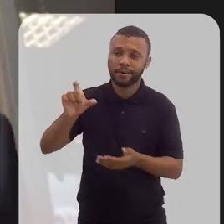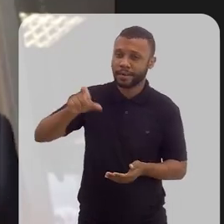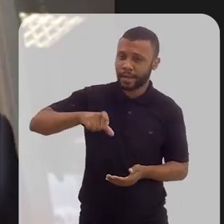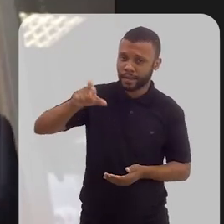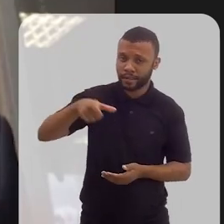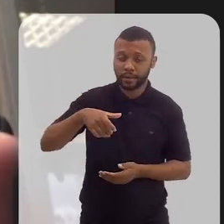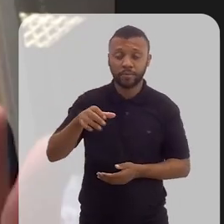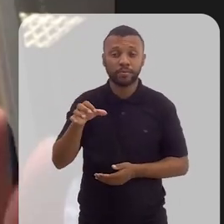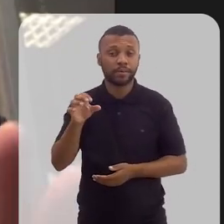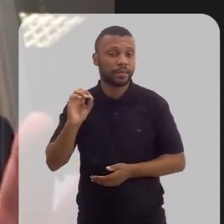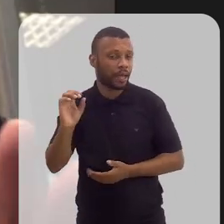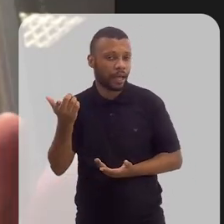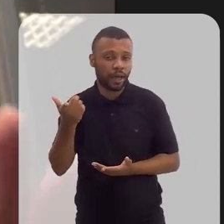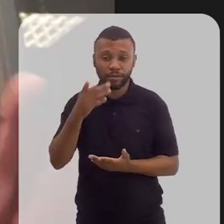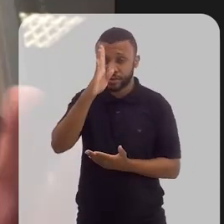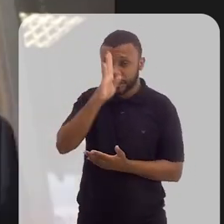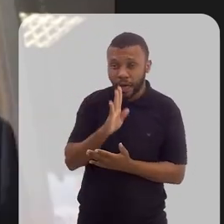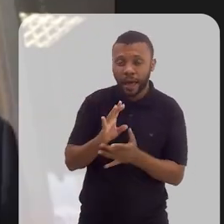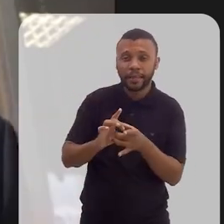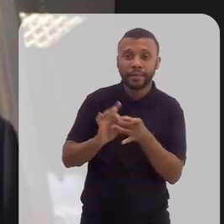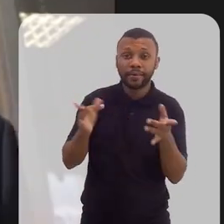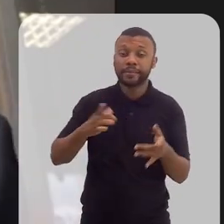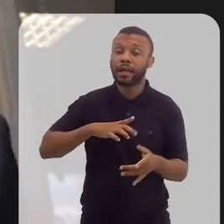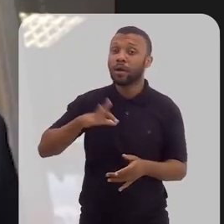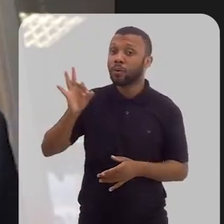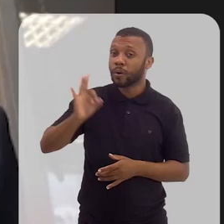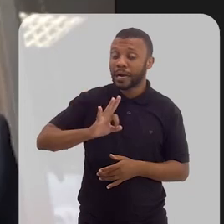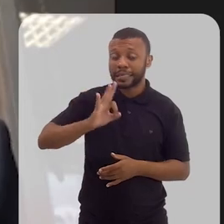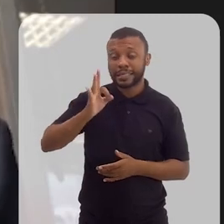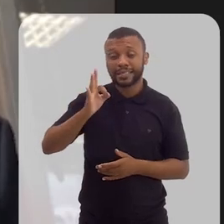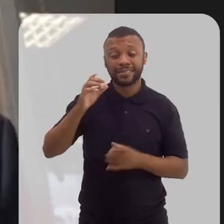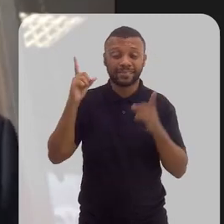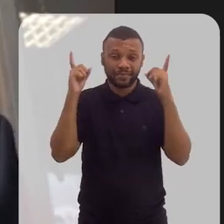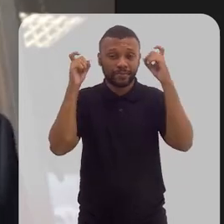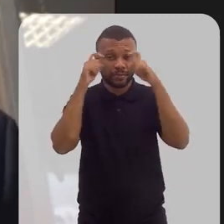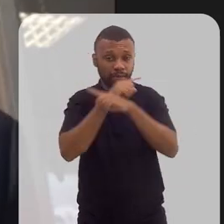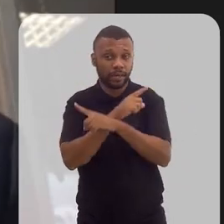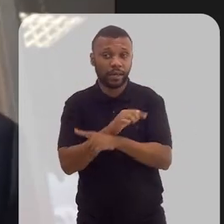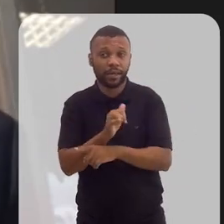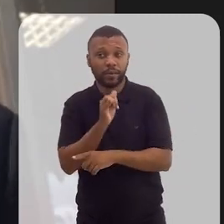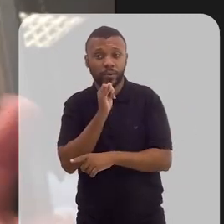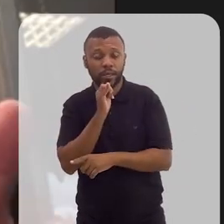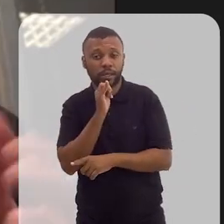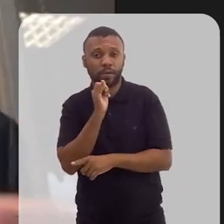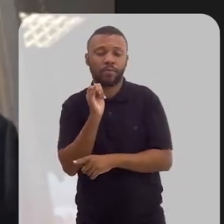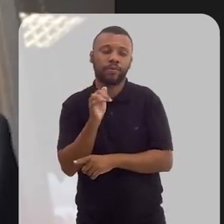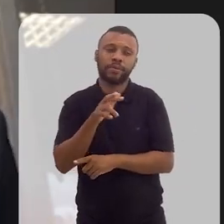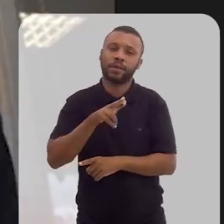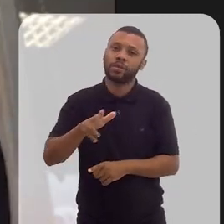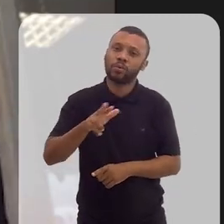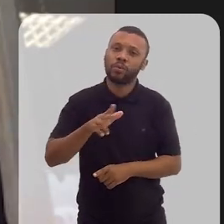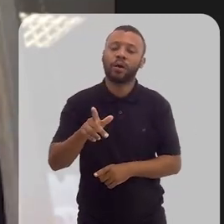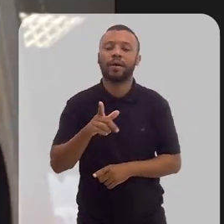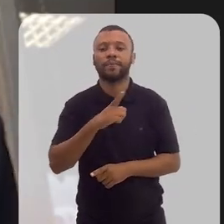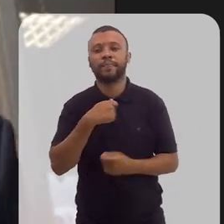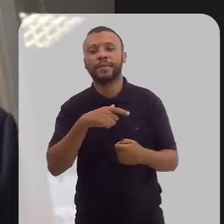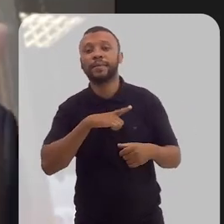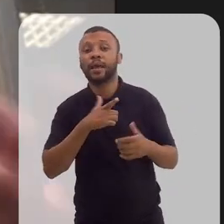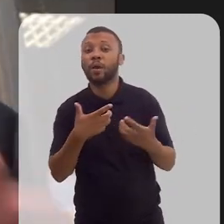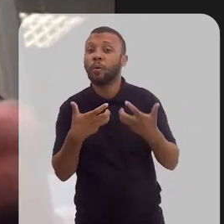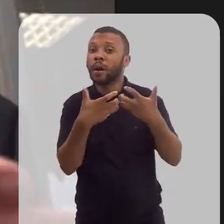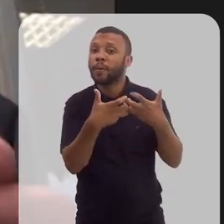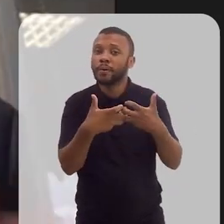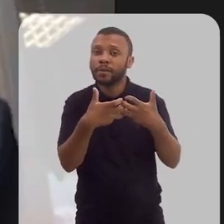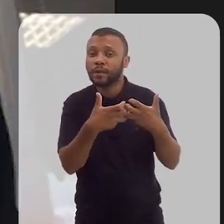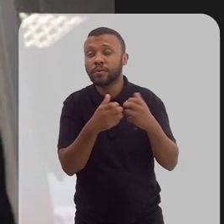Há um grau de dificuldade muito grande. Quer dizer, uma coisa é ser carbono neutro. Não quer dizer que você não emita, mas você, ao mesmo